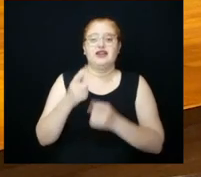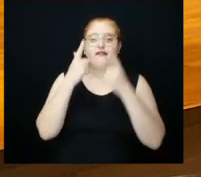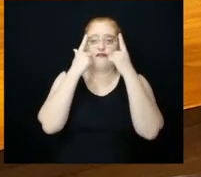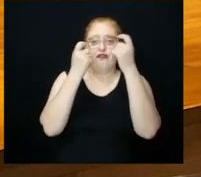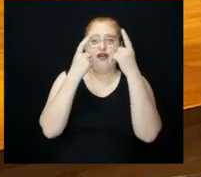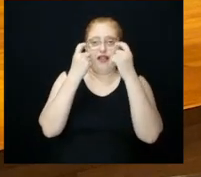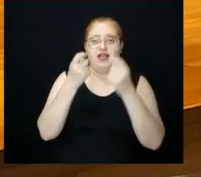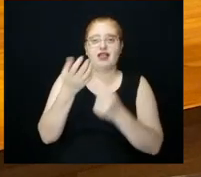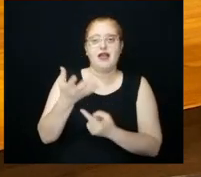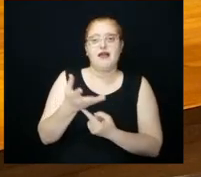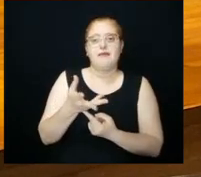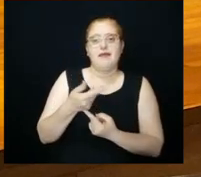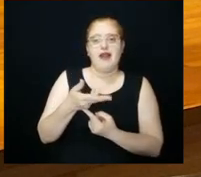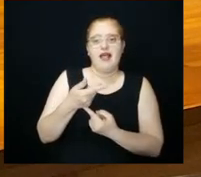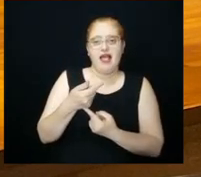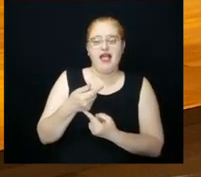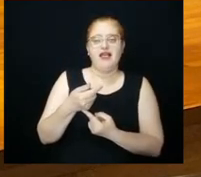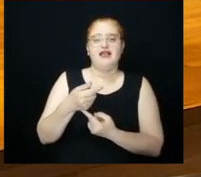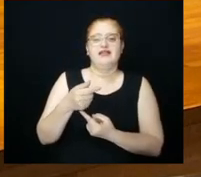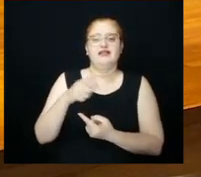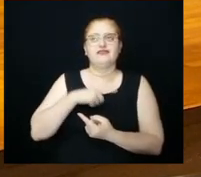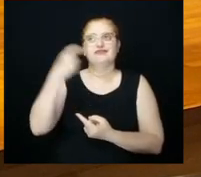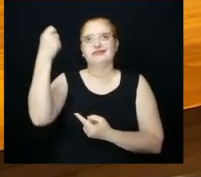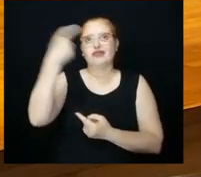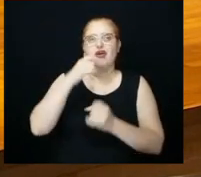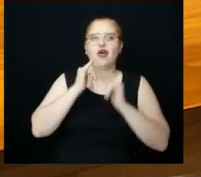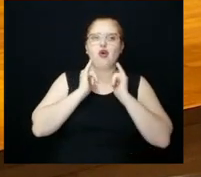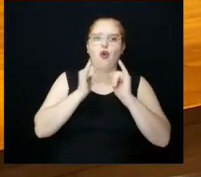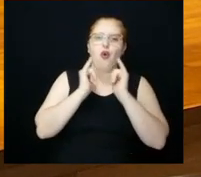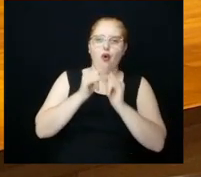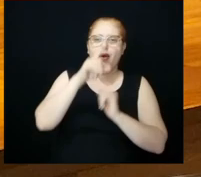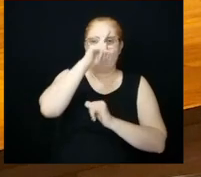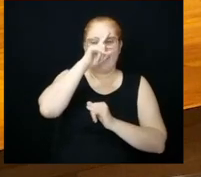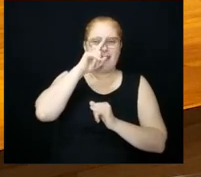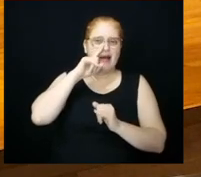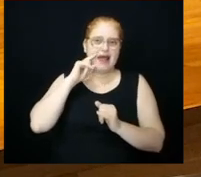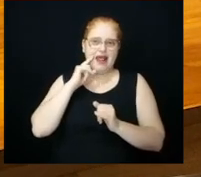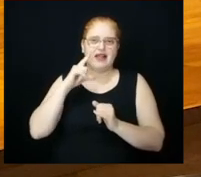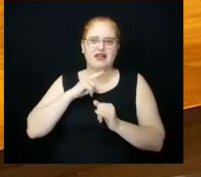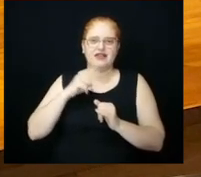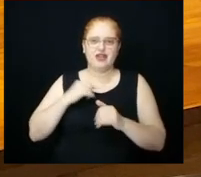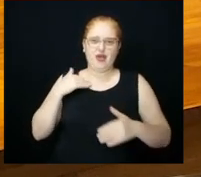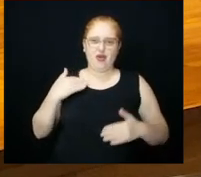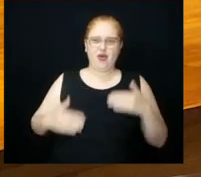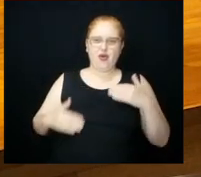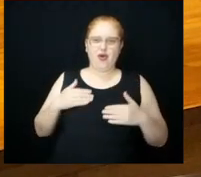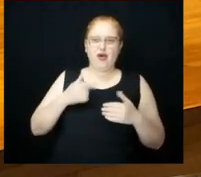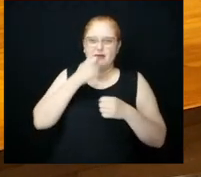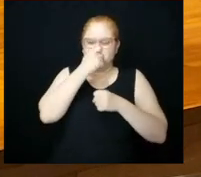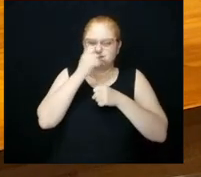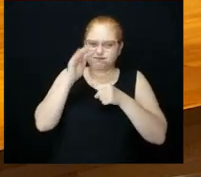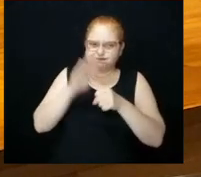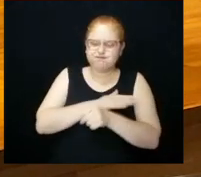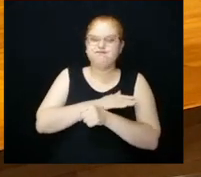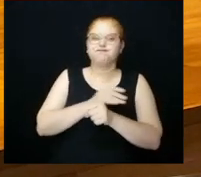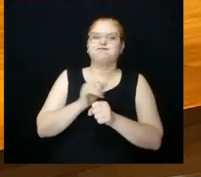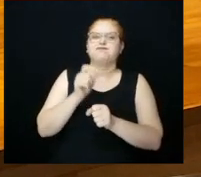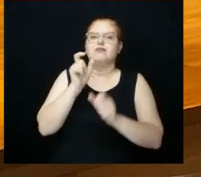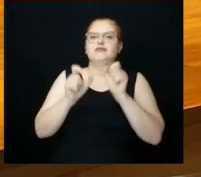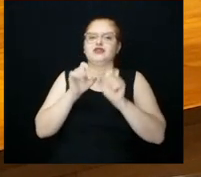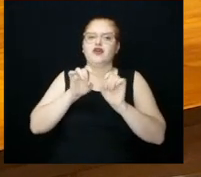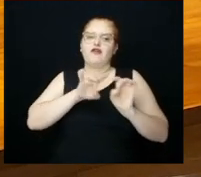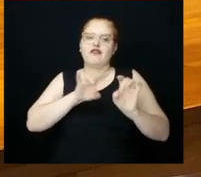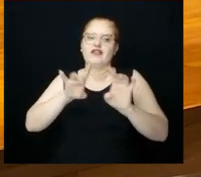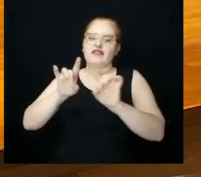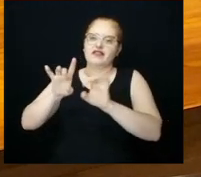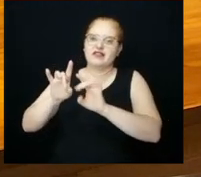A pressa aturdida pelo sol, os ônibus amarelos repletos de corpos amassados, os ambulantes suados correndo